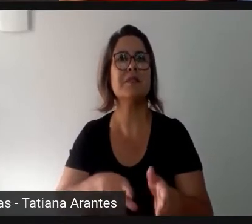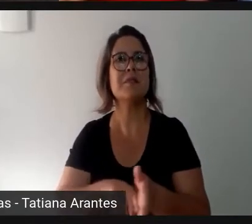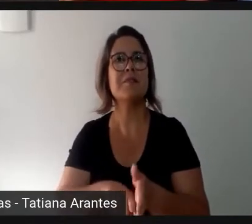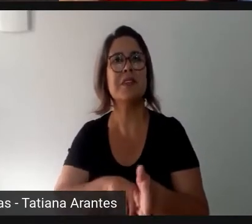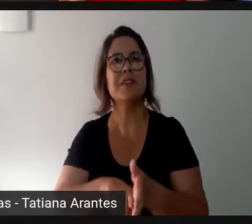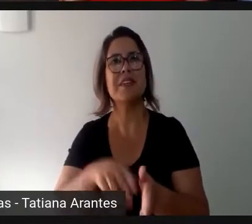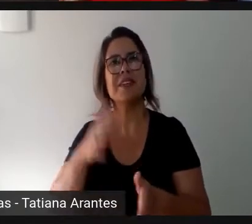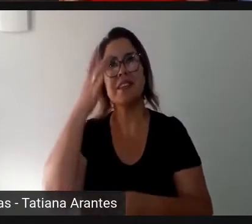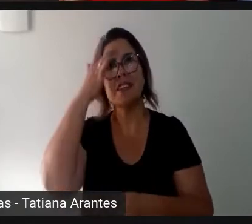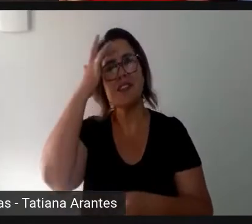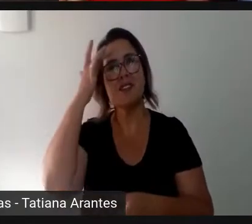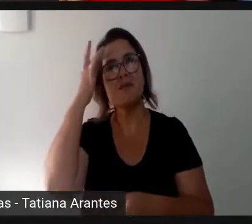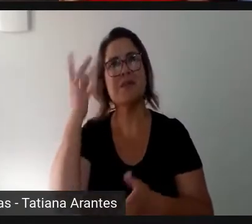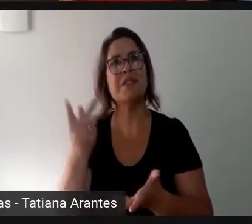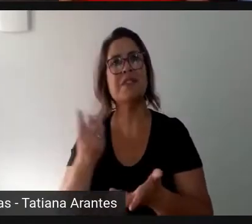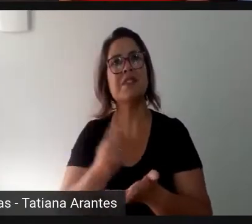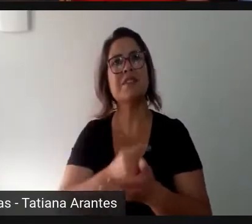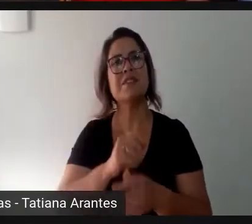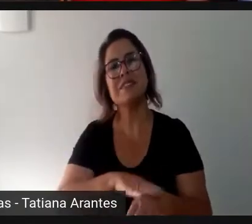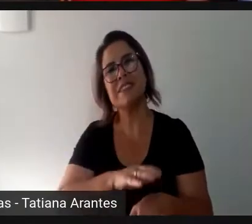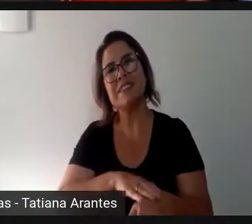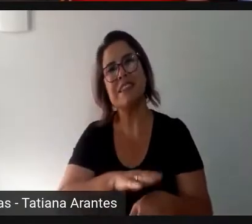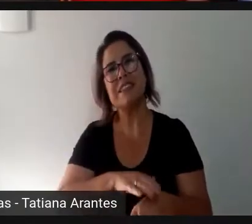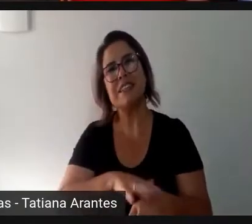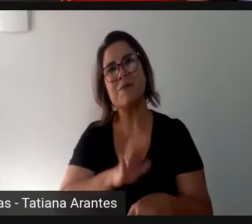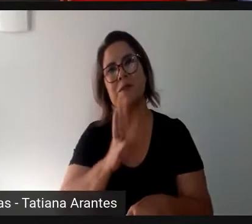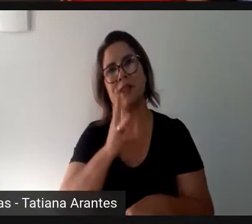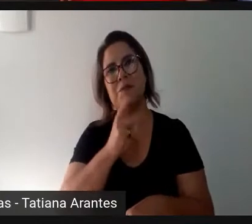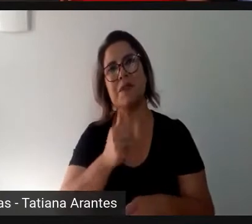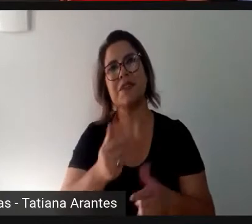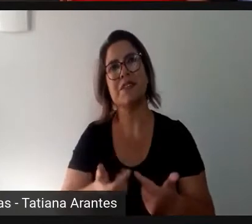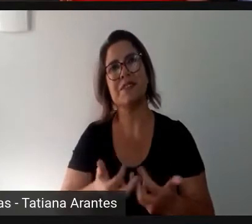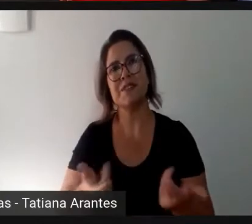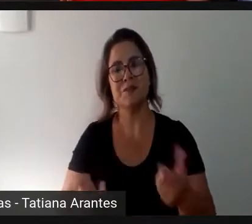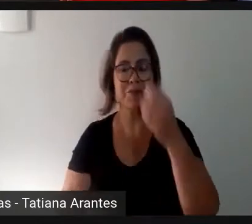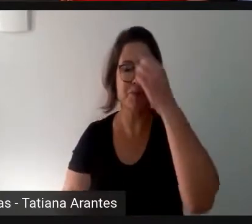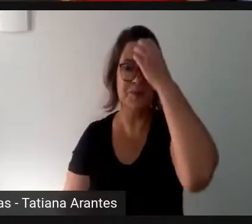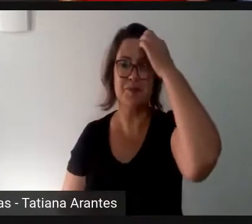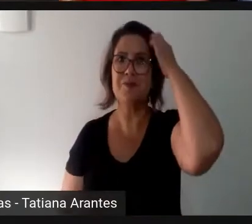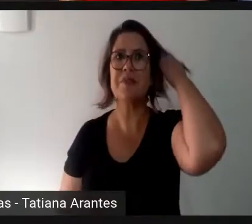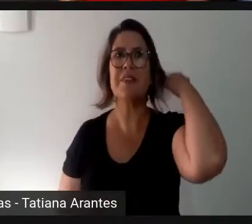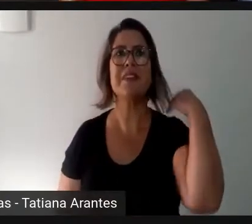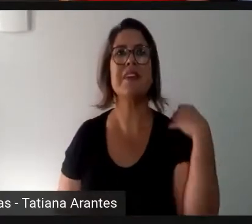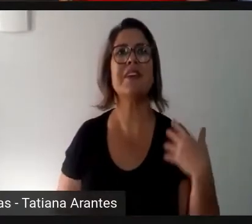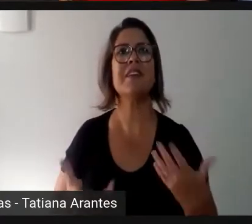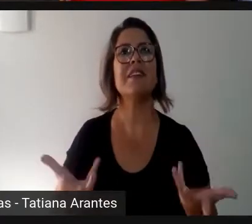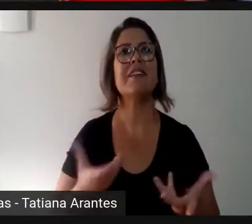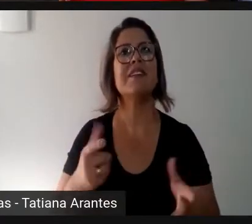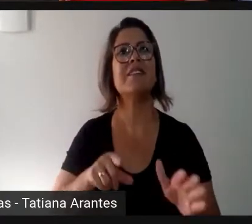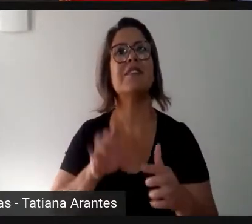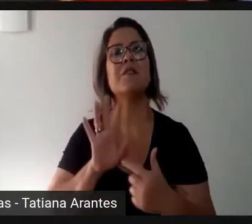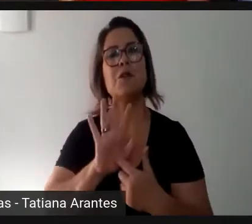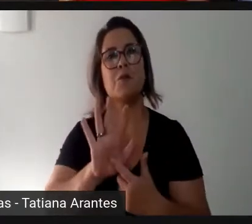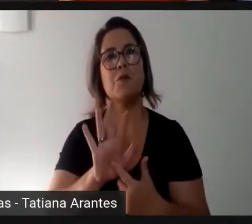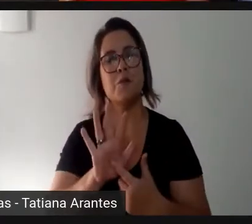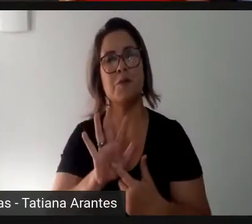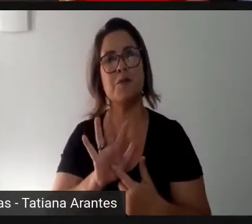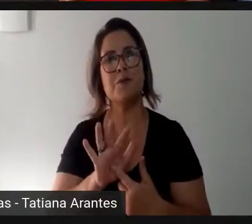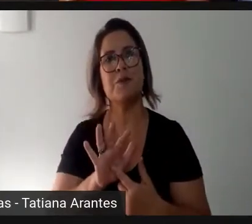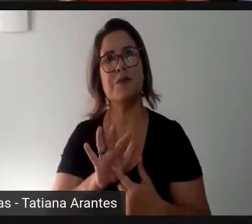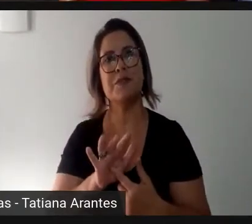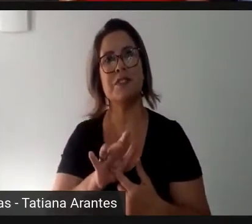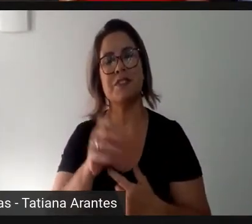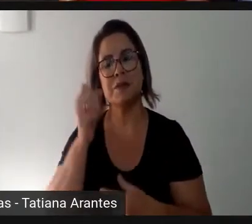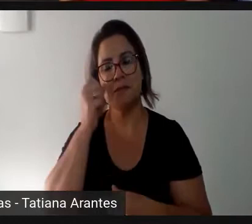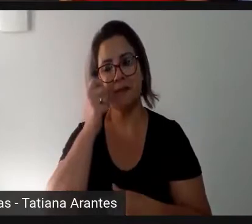nossa cara por tanto tempo também. Uma hora de 19, tá bom. Eu queria terminar com uma frase que eu achei muito interessante,